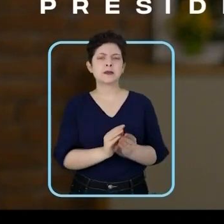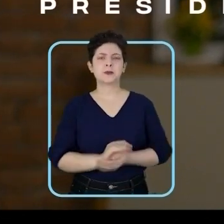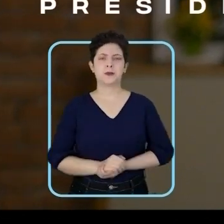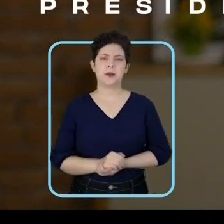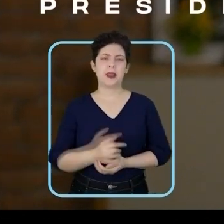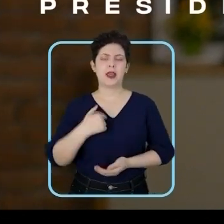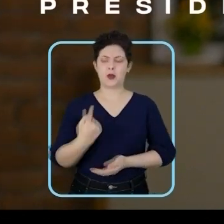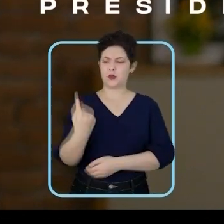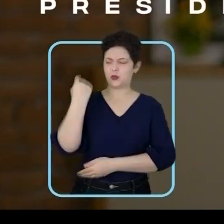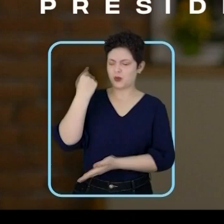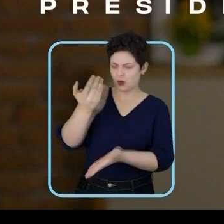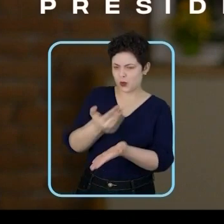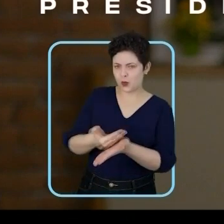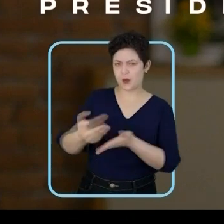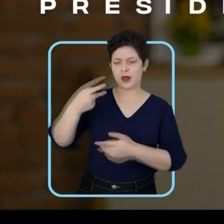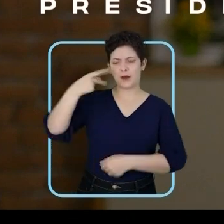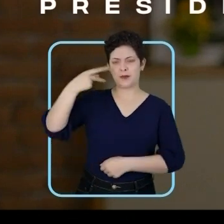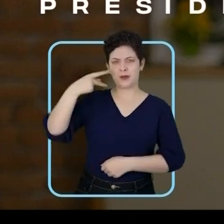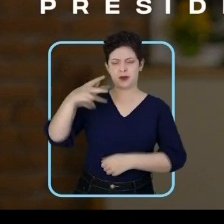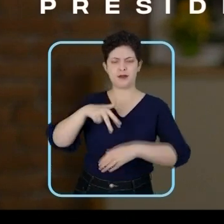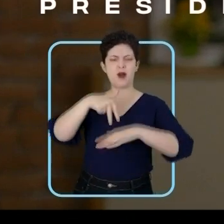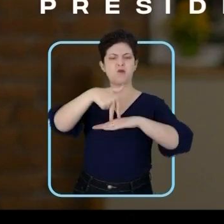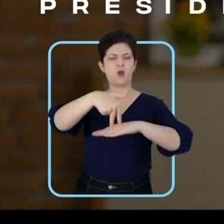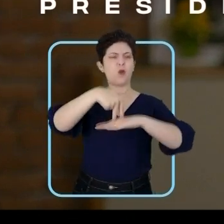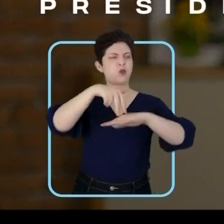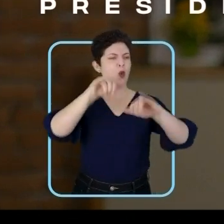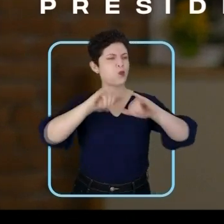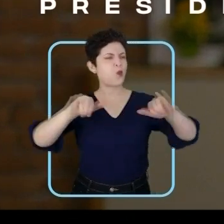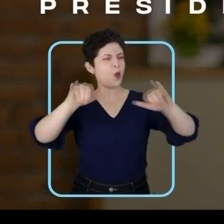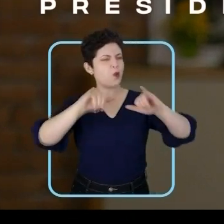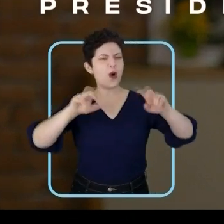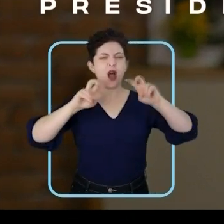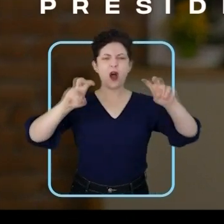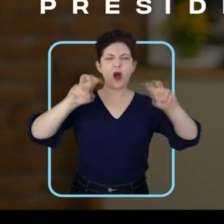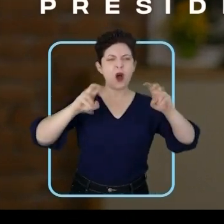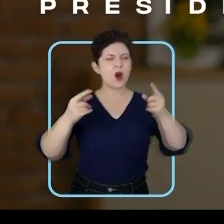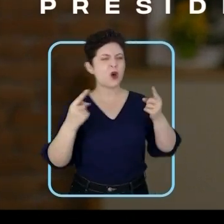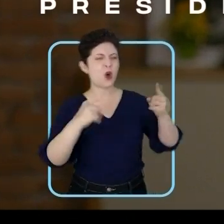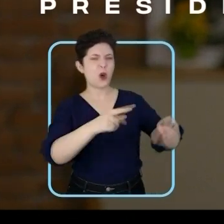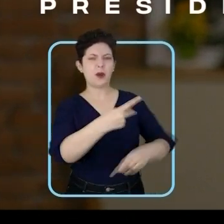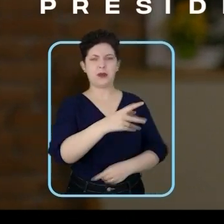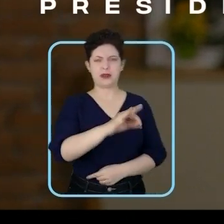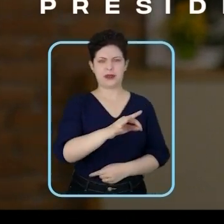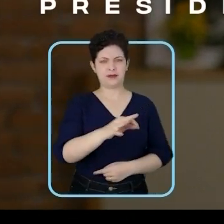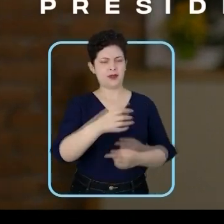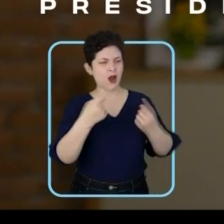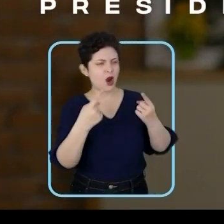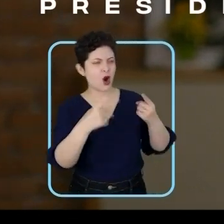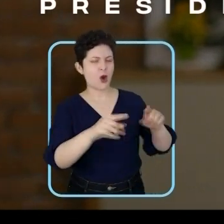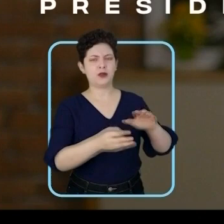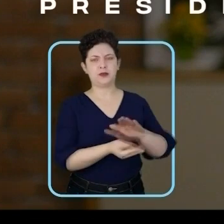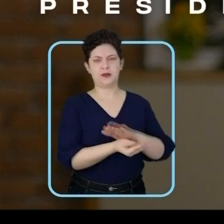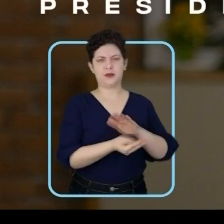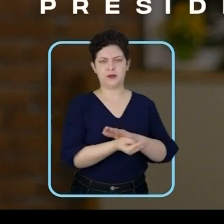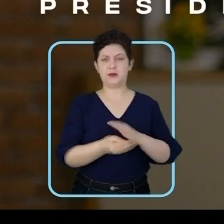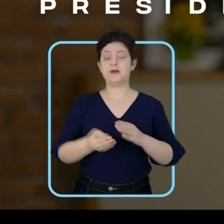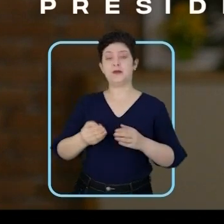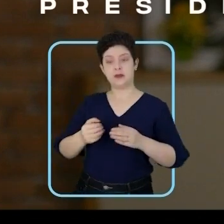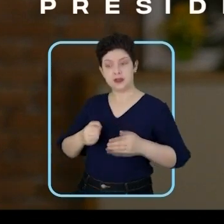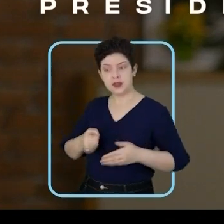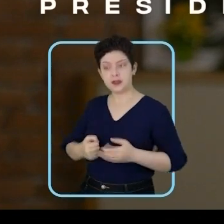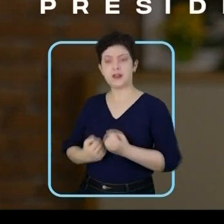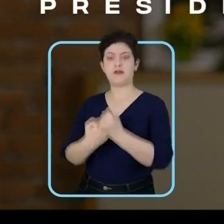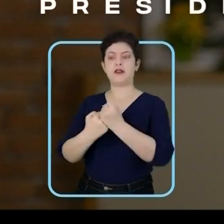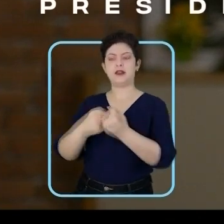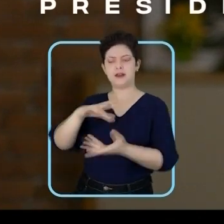a mesma. Eu iniciei a minha carreira política subindo em caminhão de som contra os malfeitos do PT, defendendo o